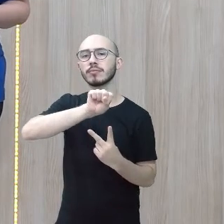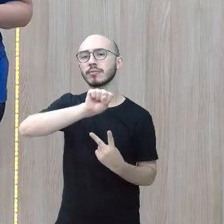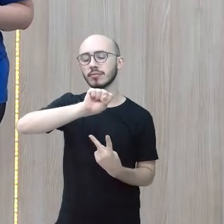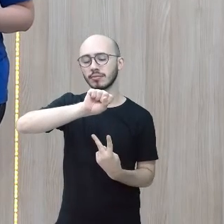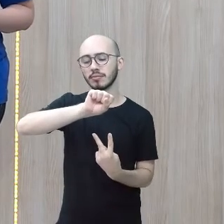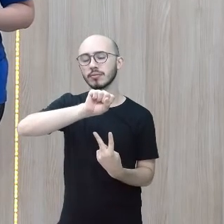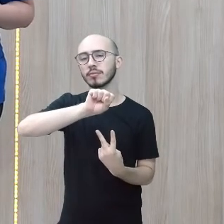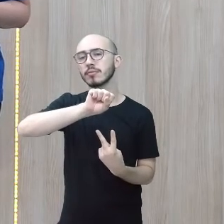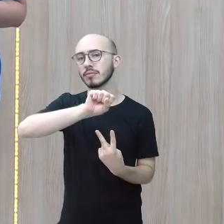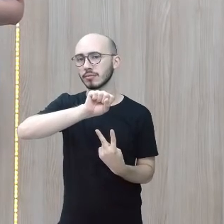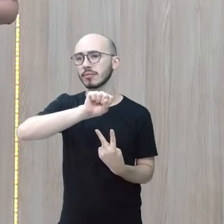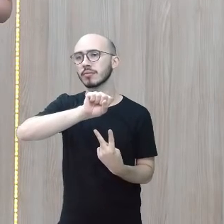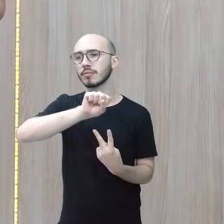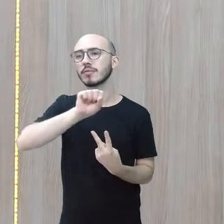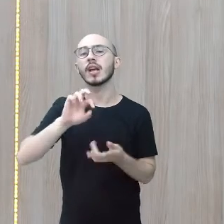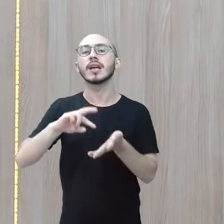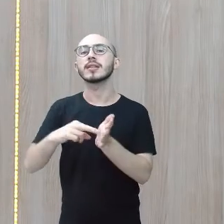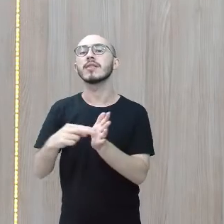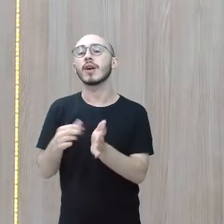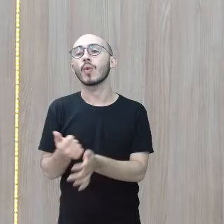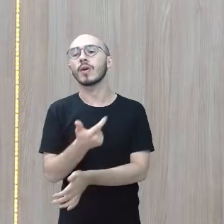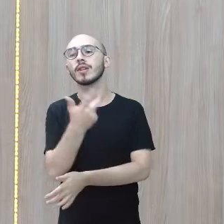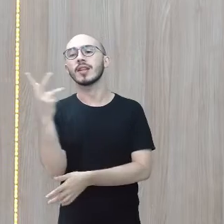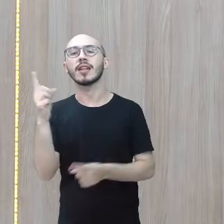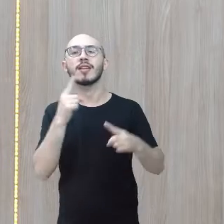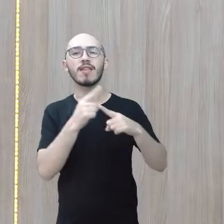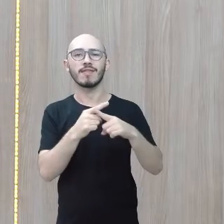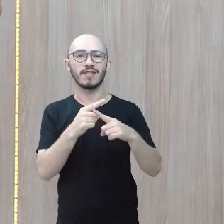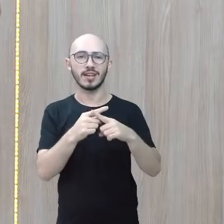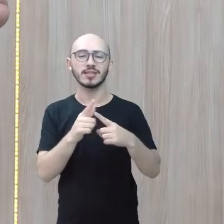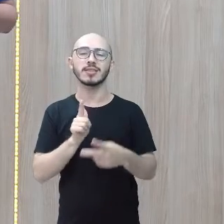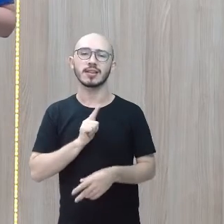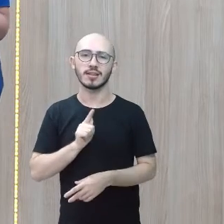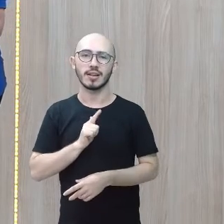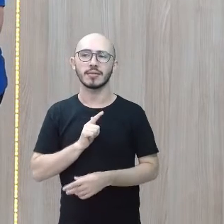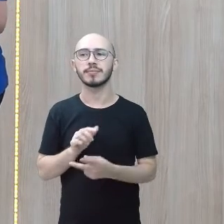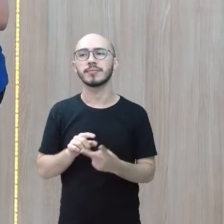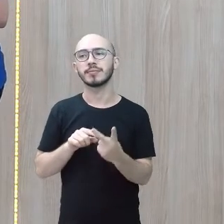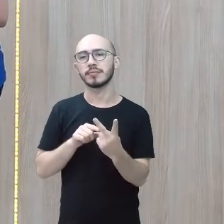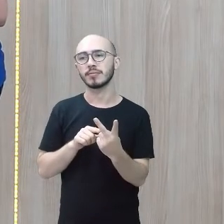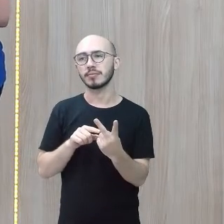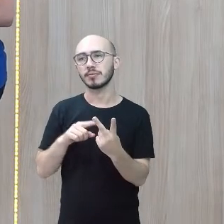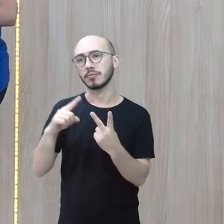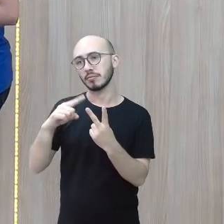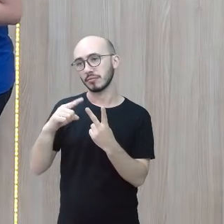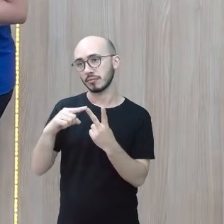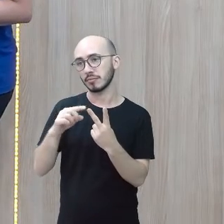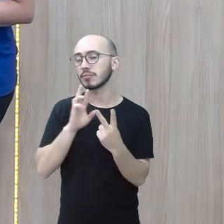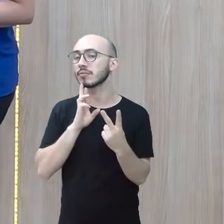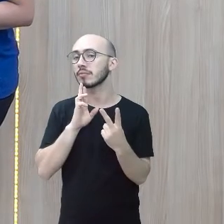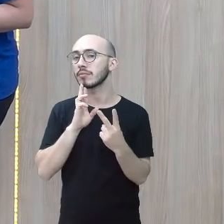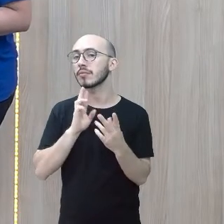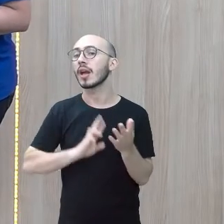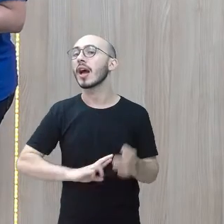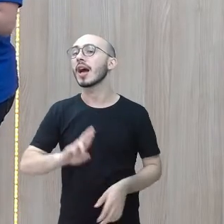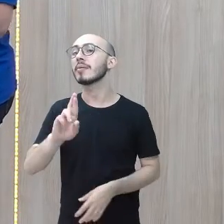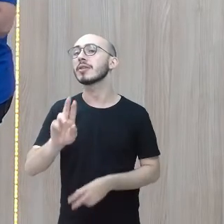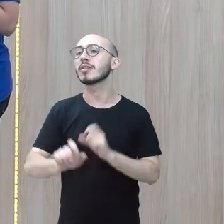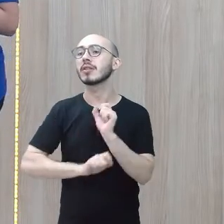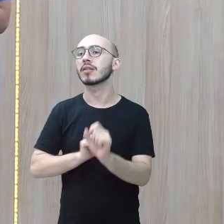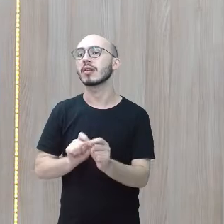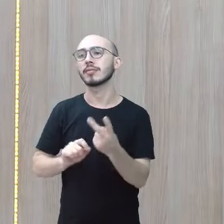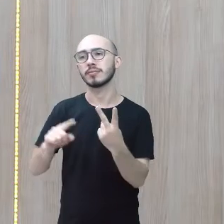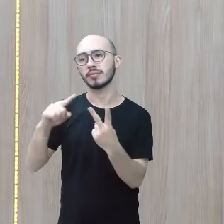índice aí significa aquela quantidade de vezes que a gente colocava lá na potência, tá bom? A outra representação que a gente tem aqui, ó, é